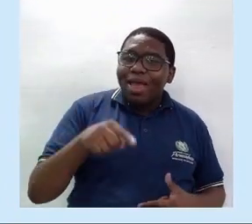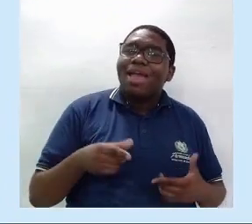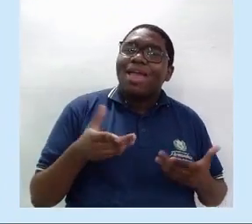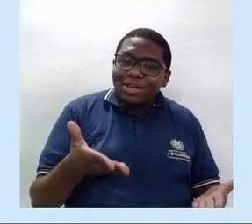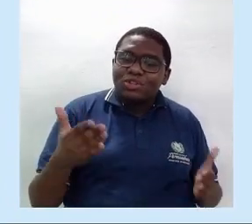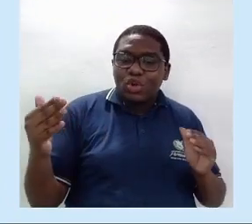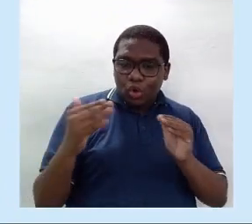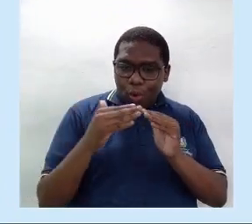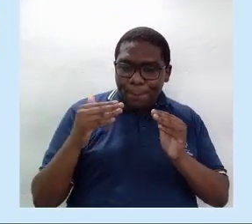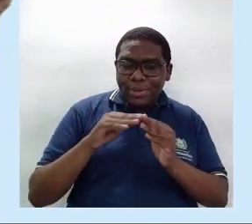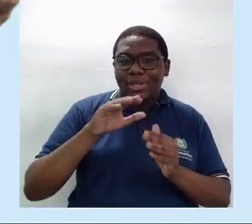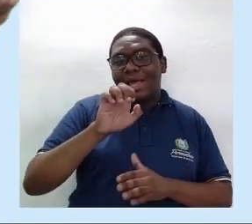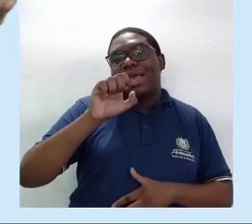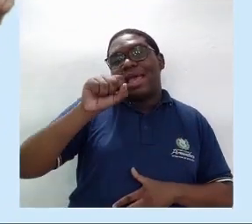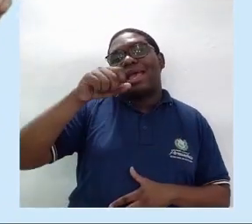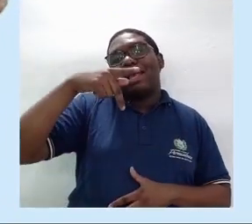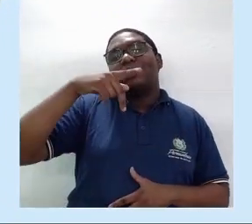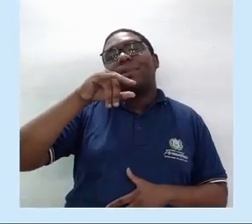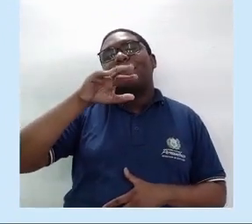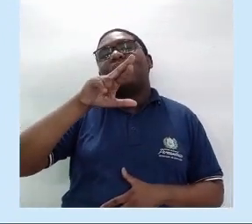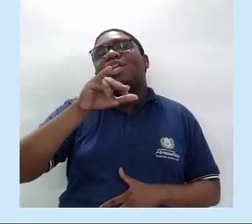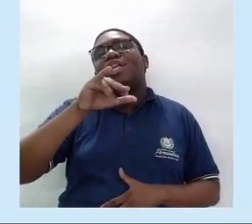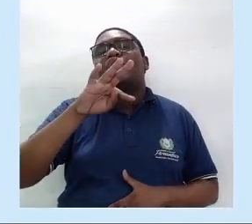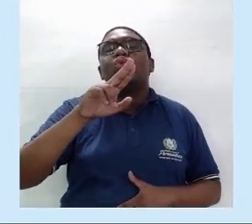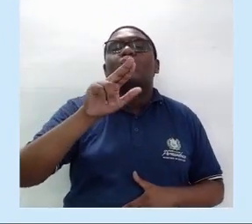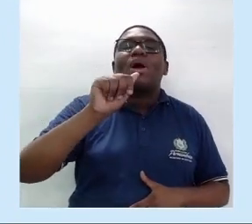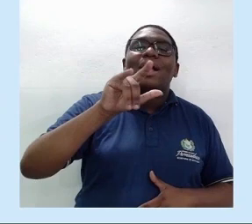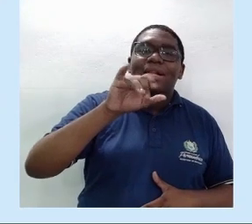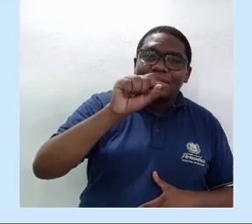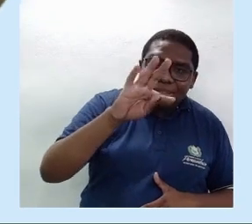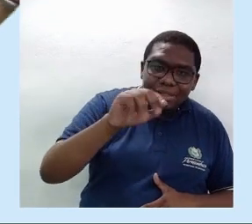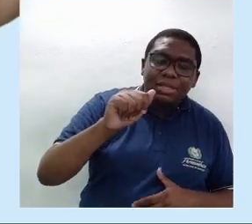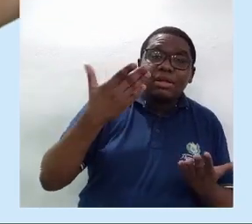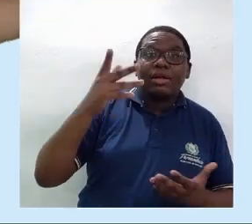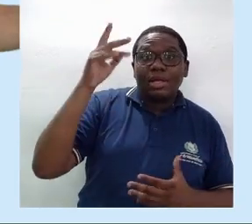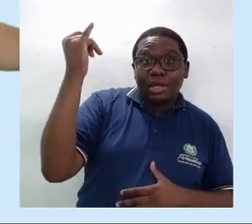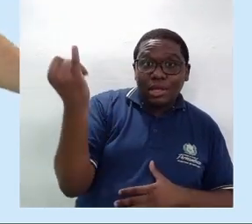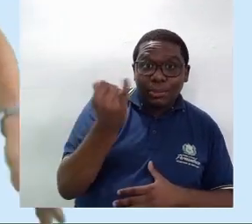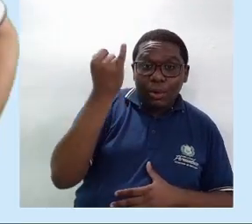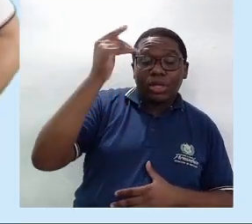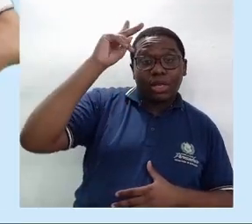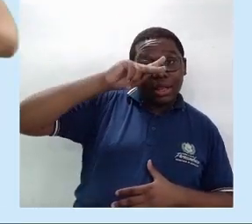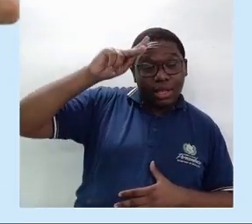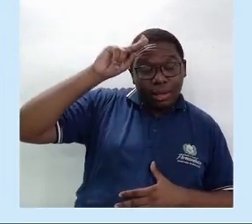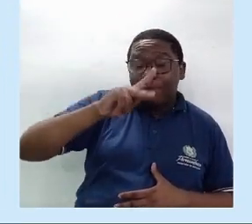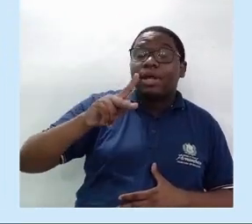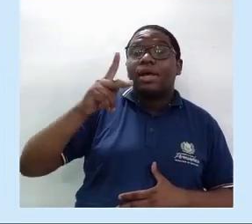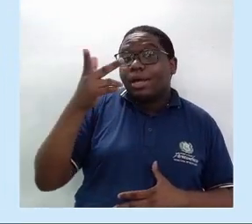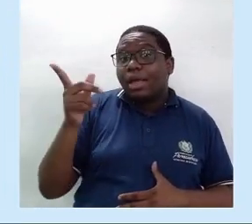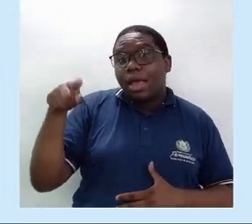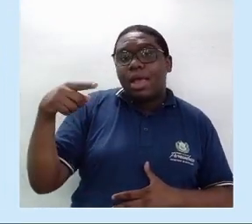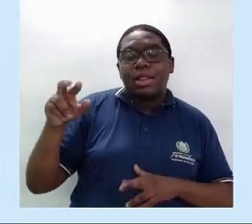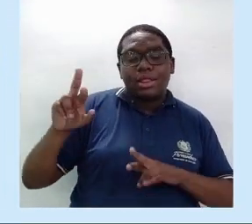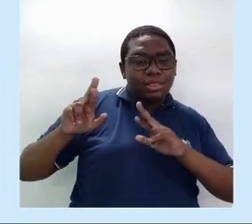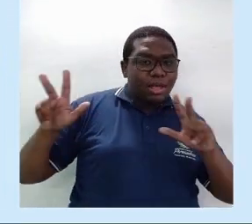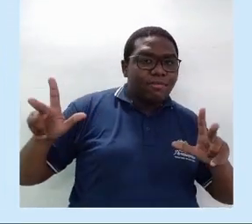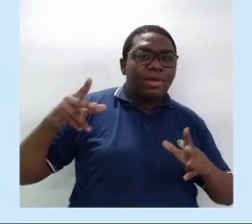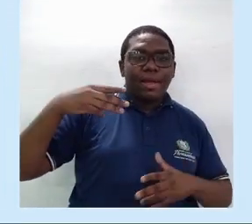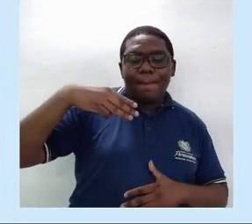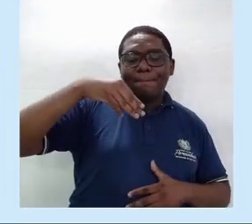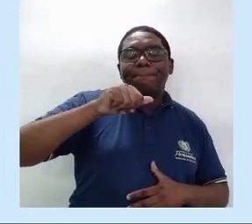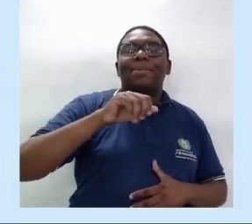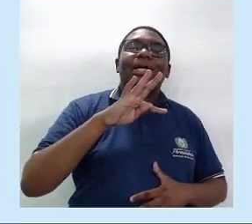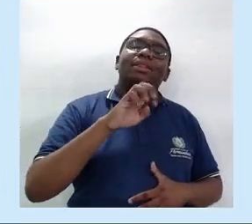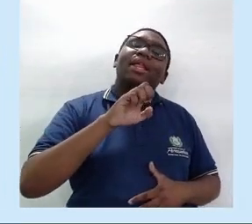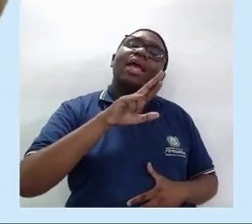espiritualistas, mas não são espíritas. Então é importante lembrar que o termo espiritualista é em oposição ao